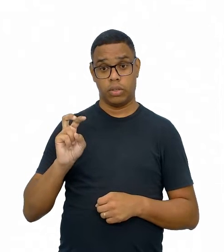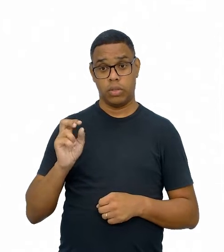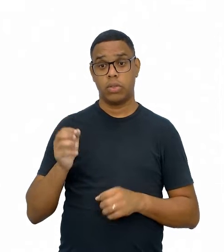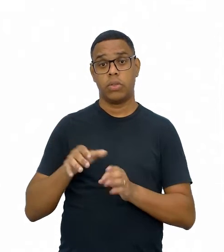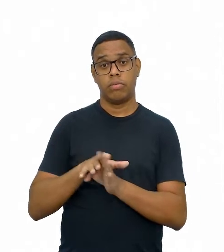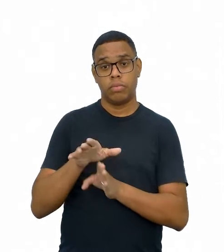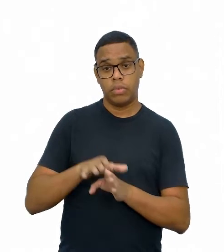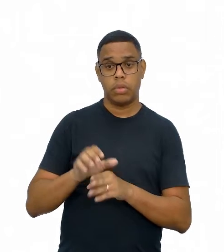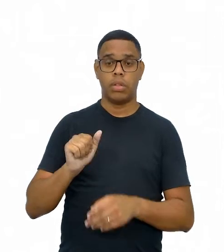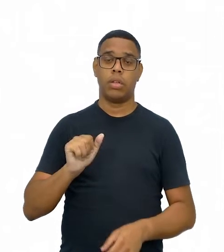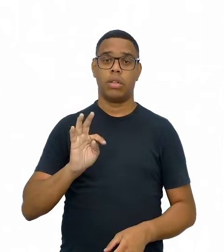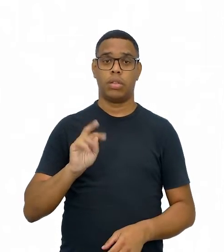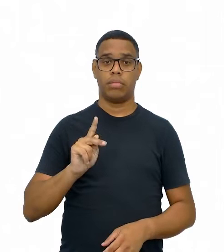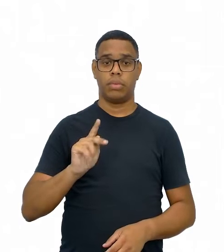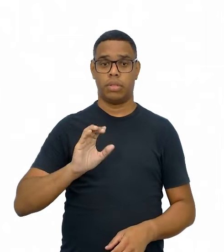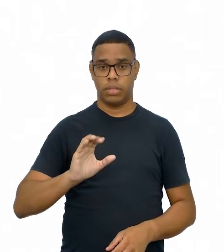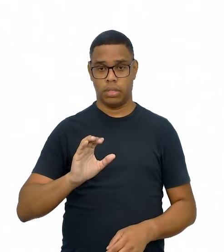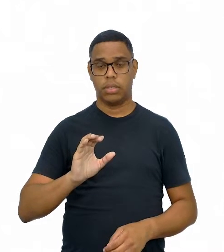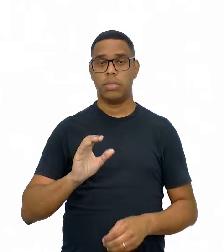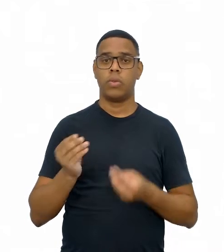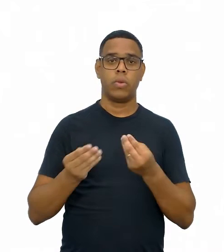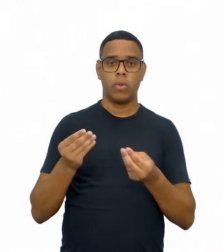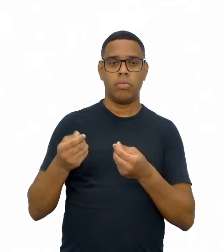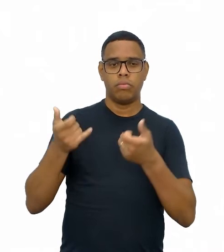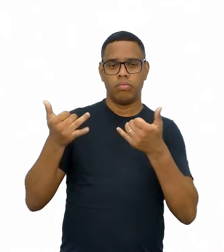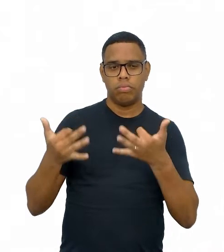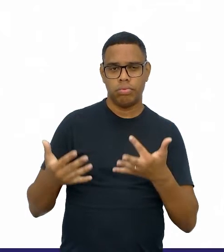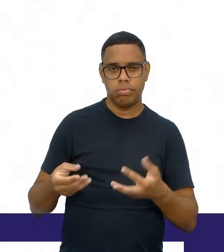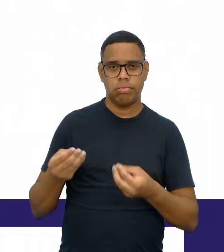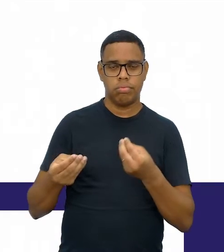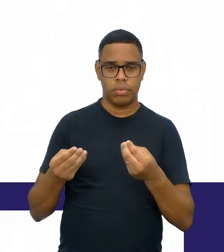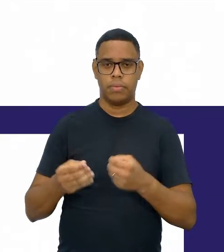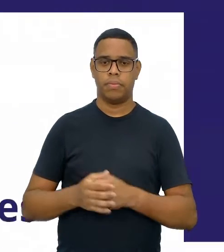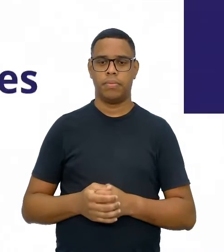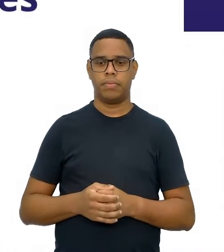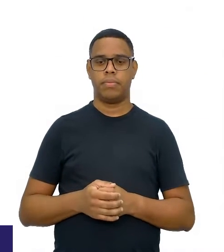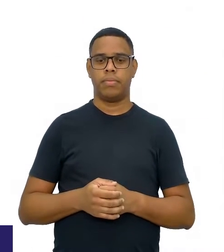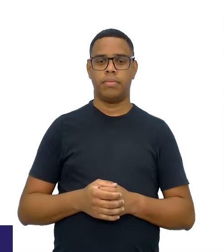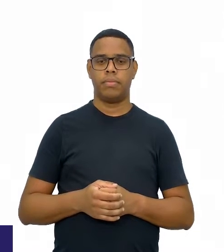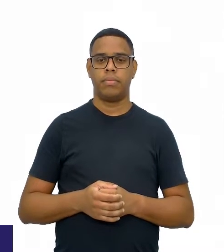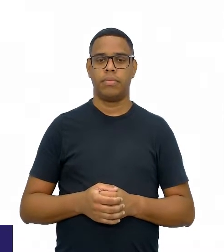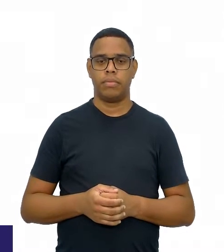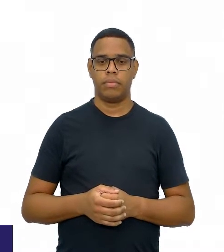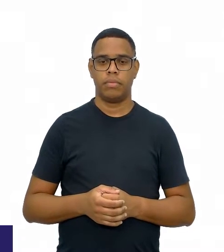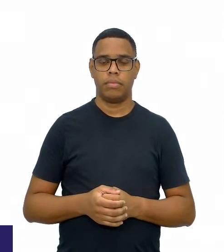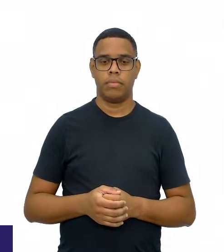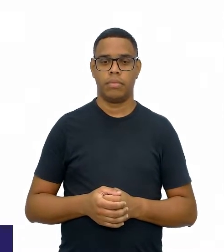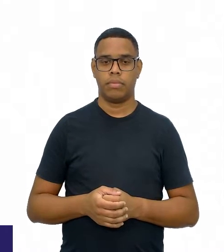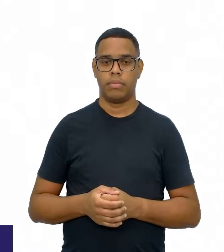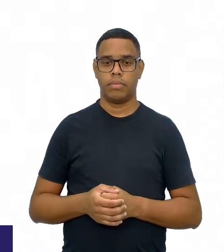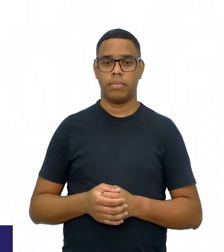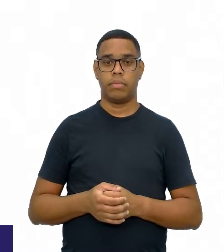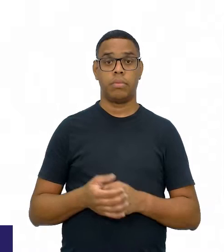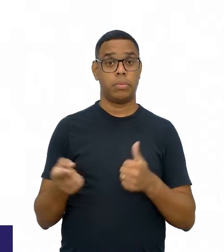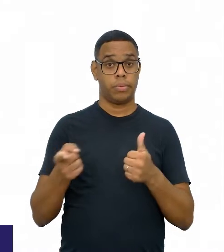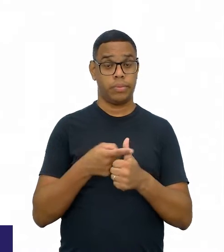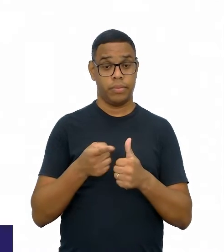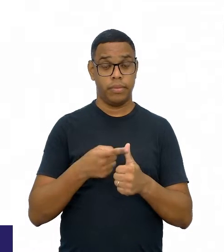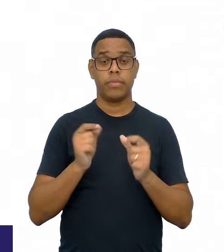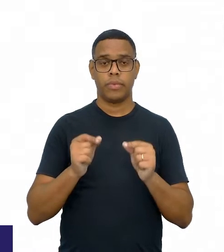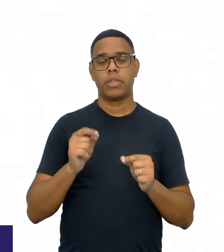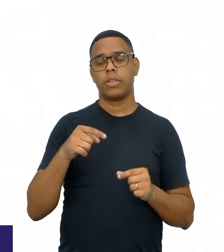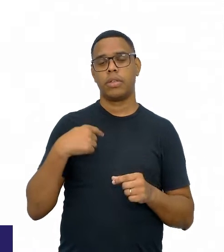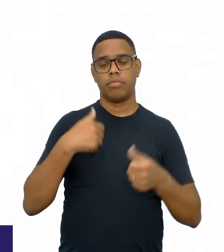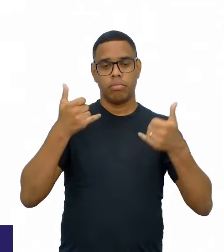momento, uma sugestão, então, para o desdobramento no ATPC. O primeiro momento é